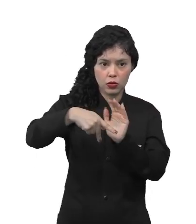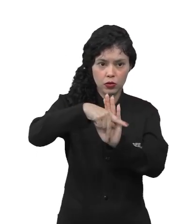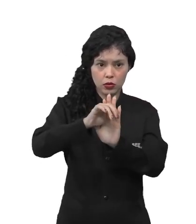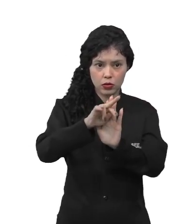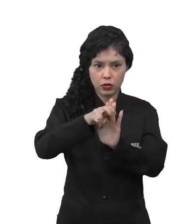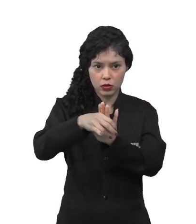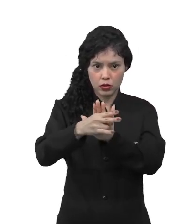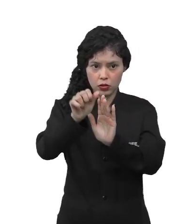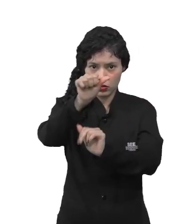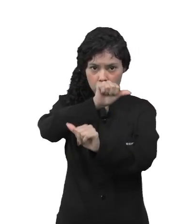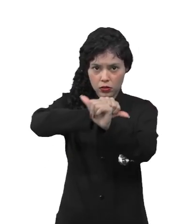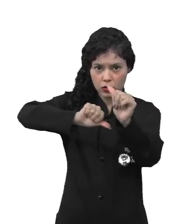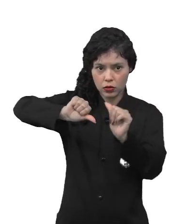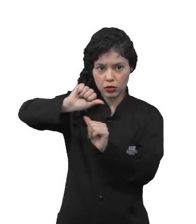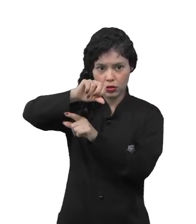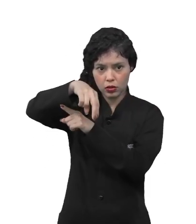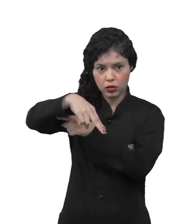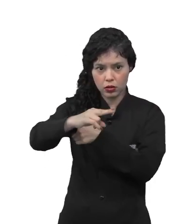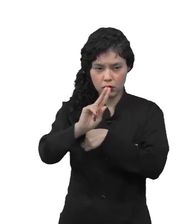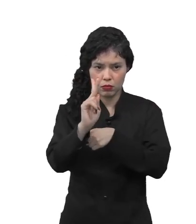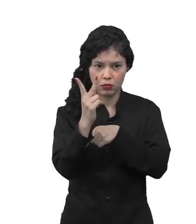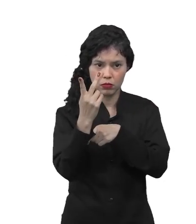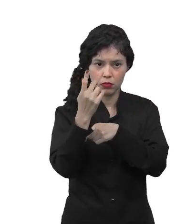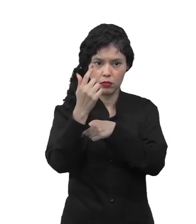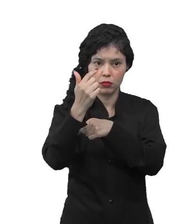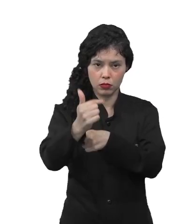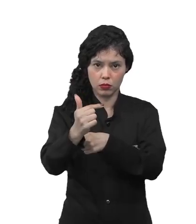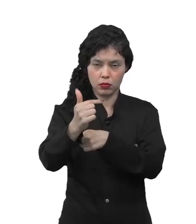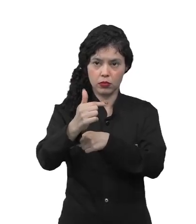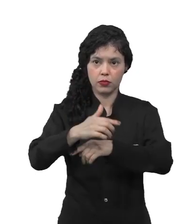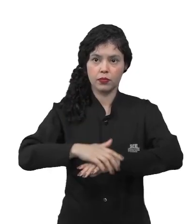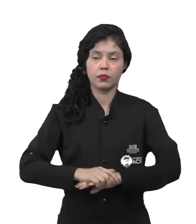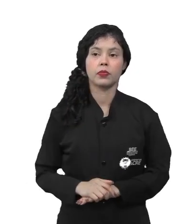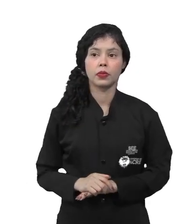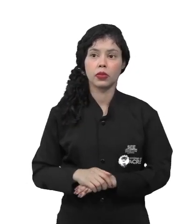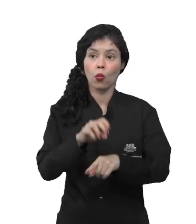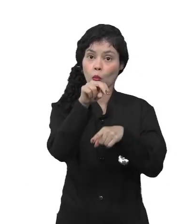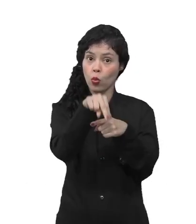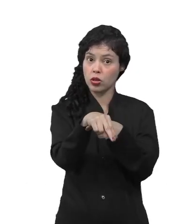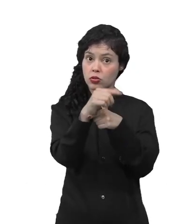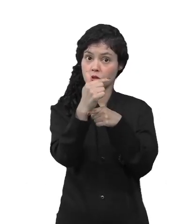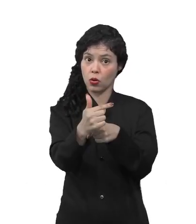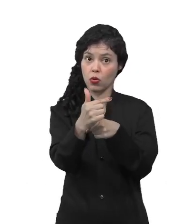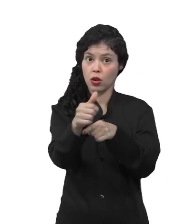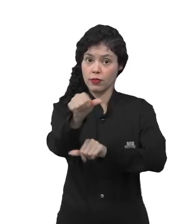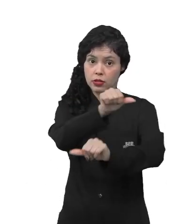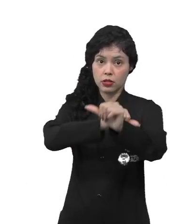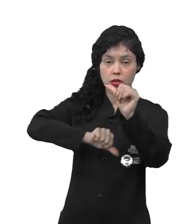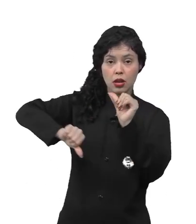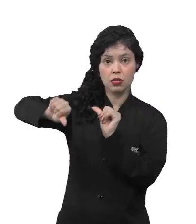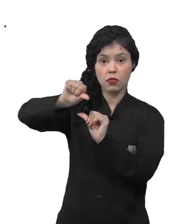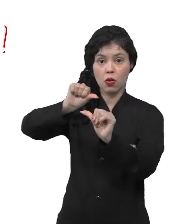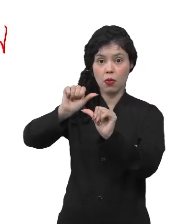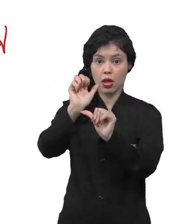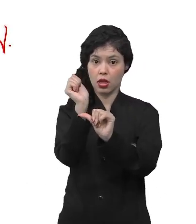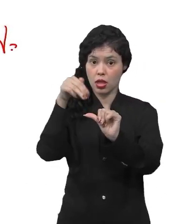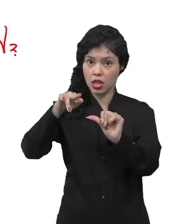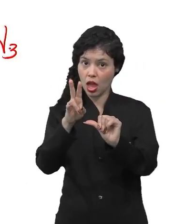N2 em amônia. Então, ó, o N2 vai se transformar em